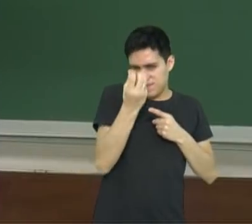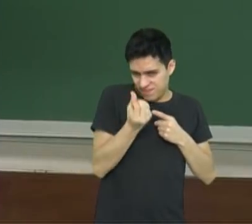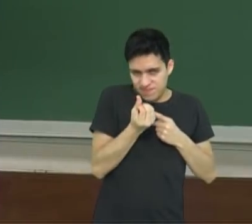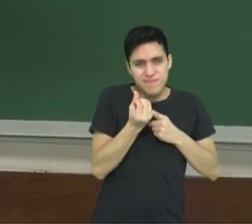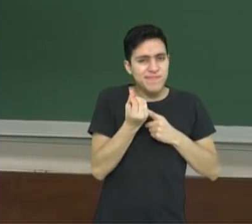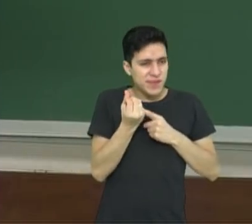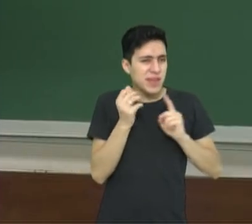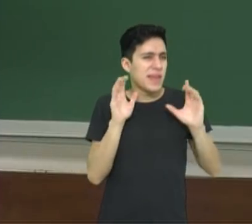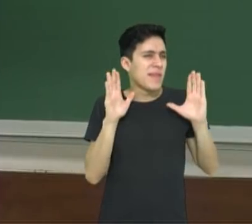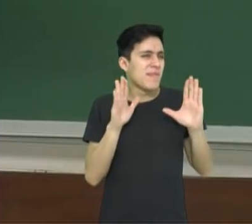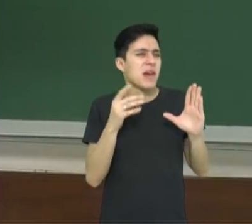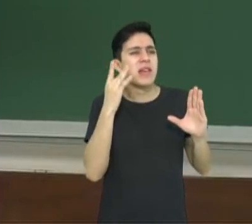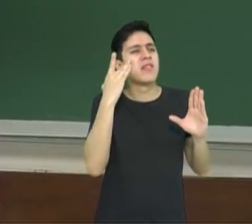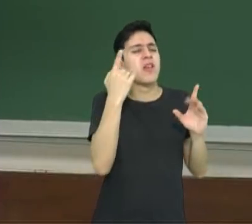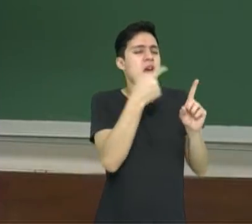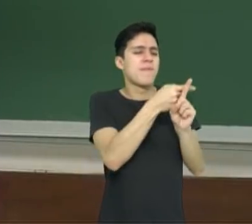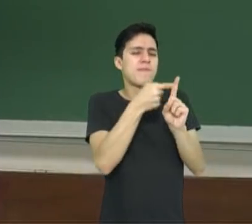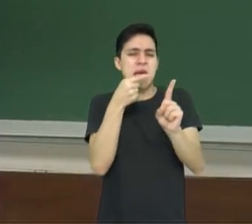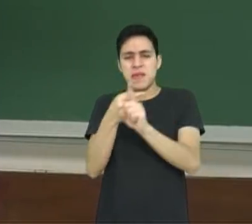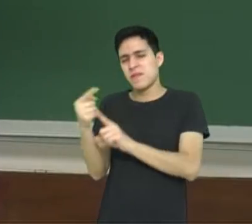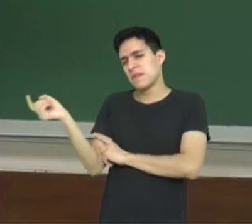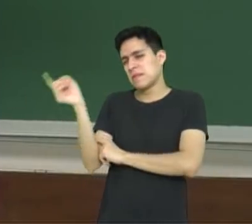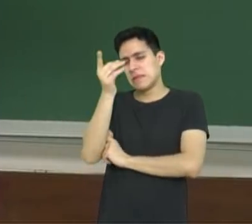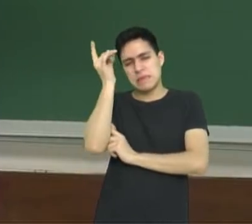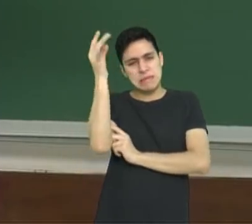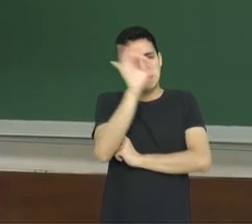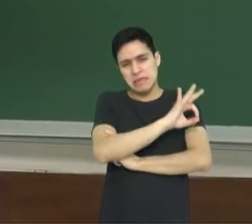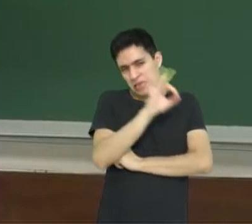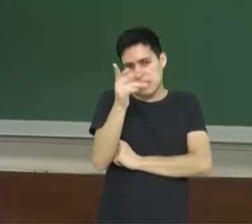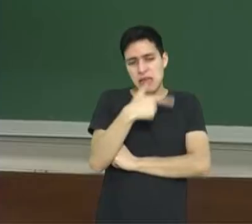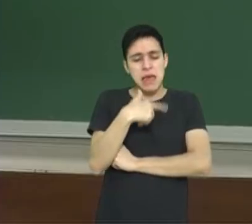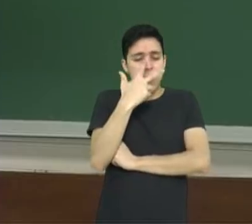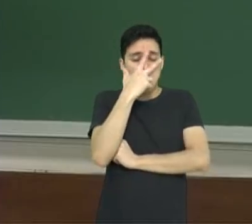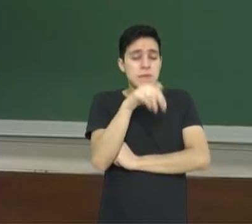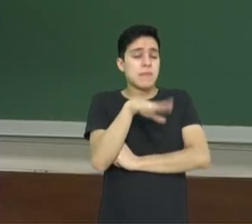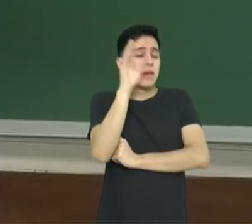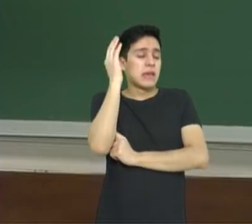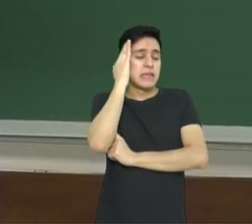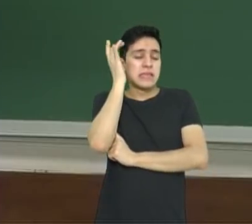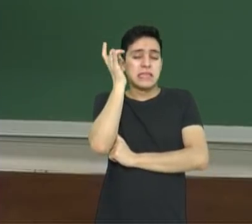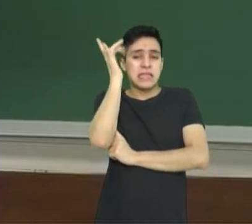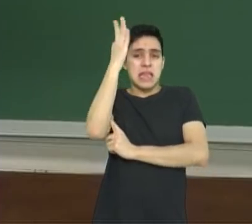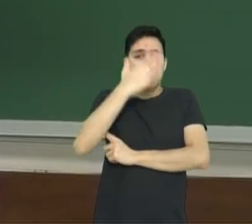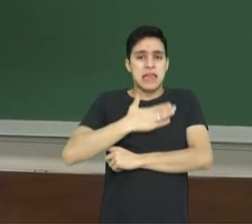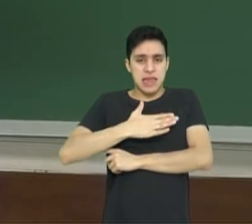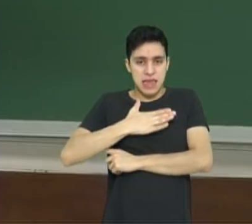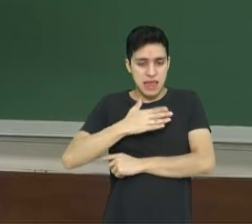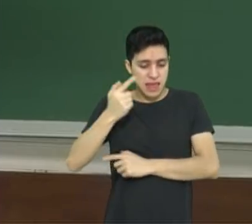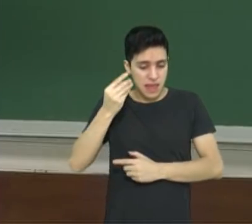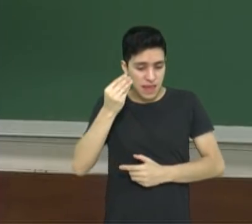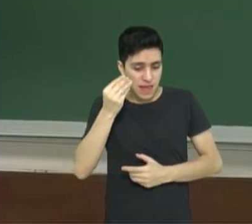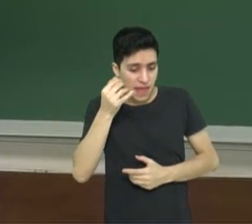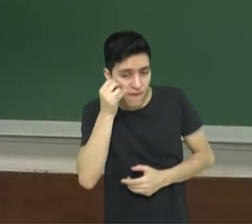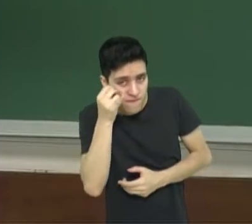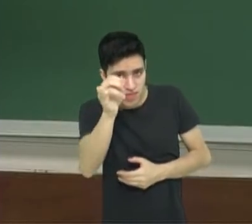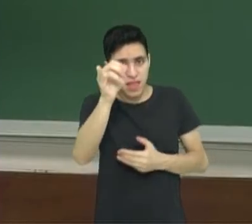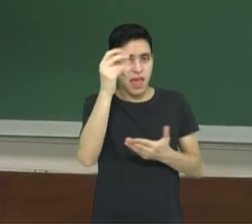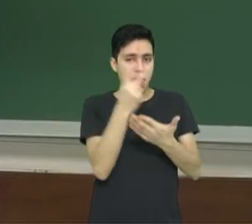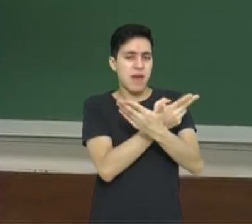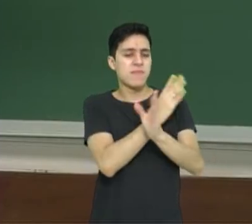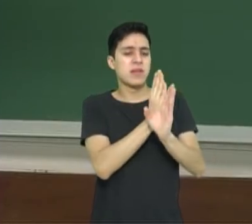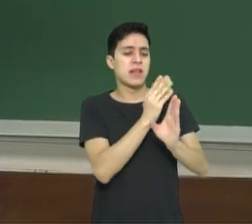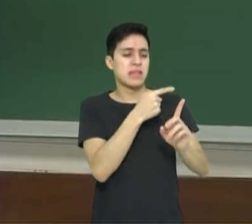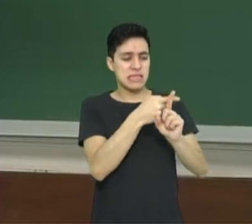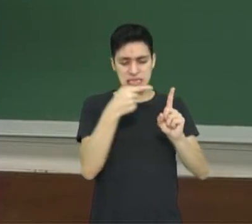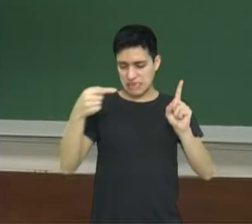ali, ó. Mas só tem continha demais. Eu acho bem mais tranquilo para não errar por causa de sinal, né? Porque